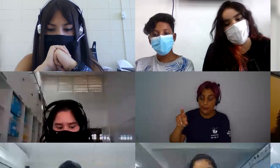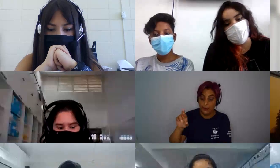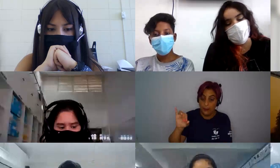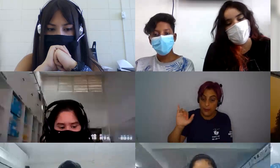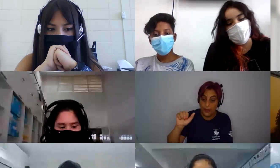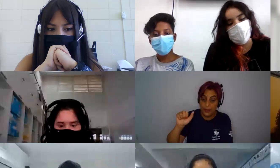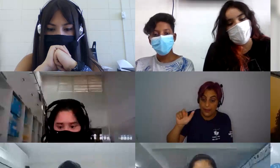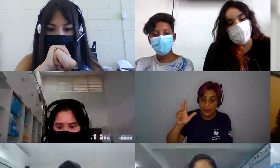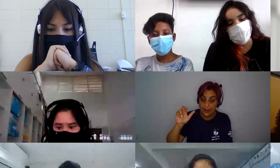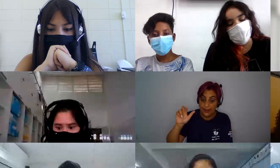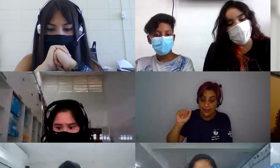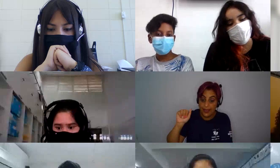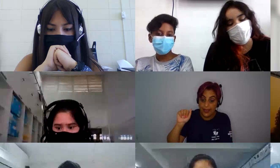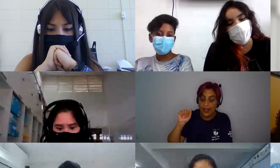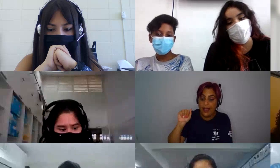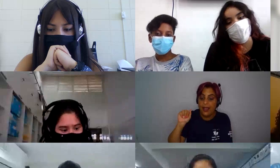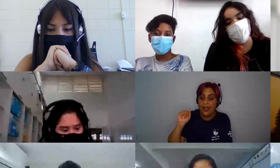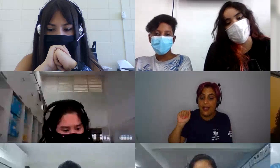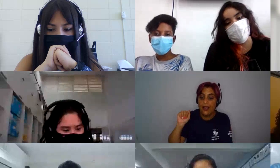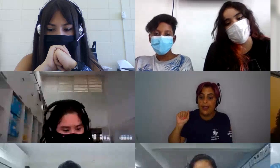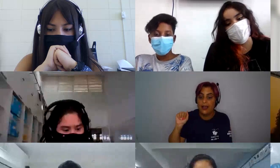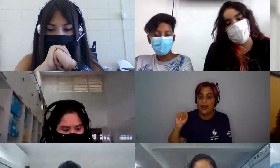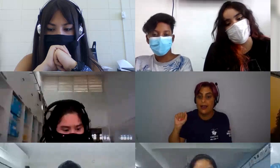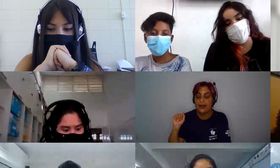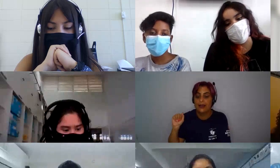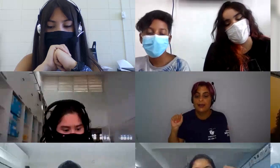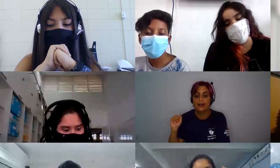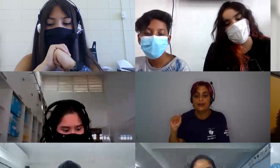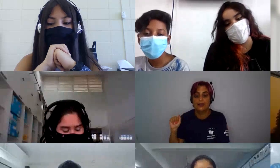Libera o teu som, Mariana.